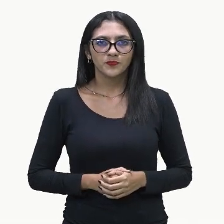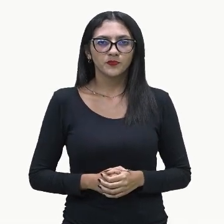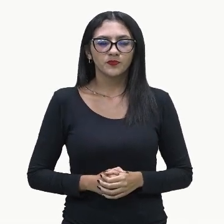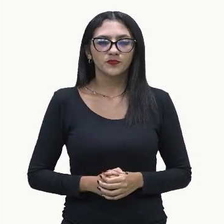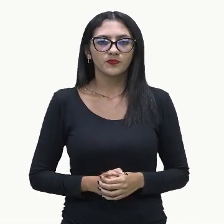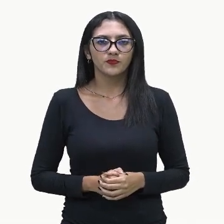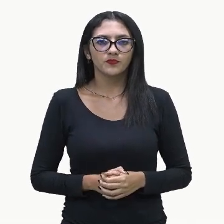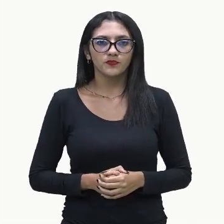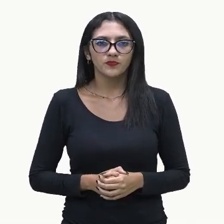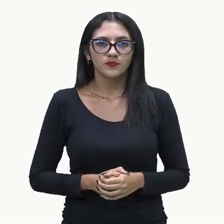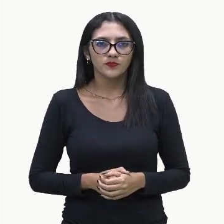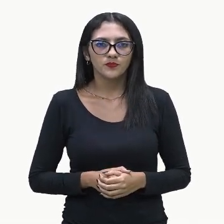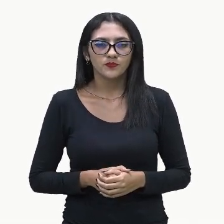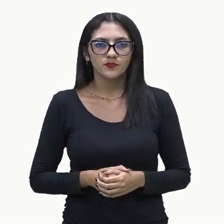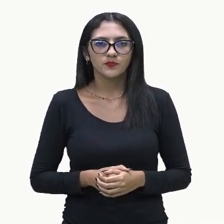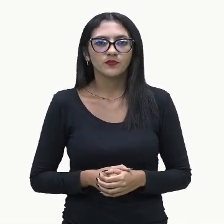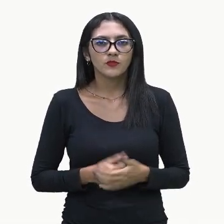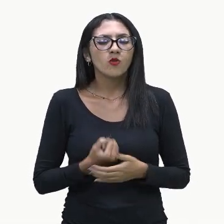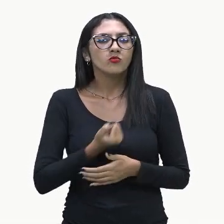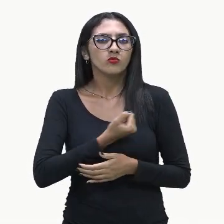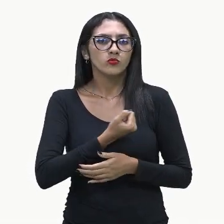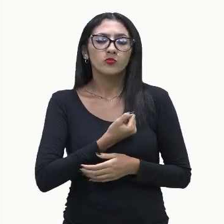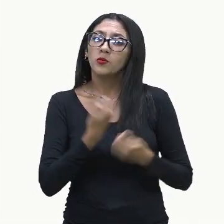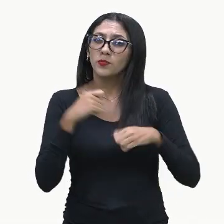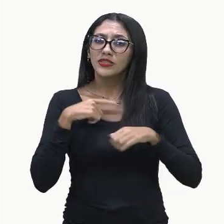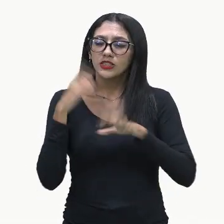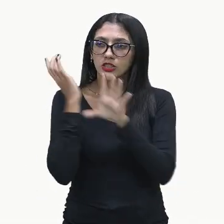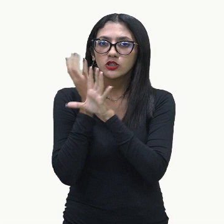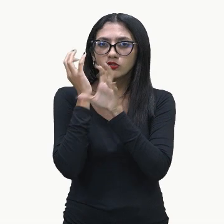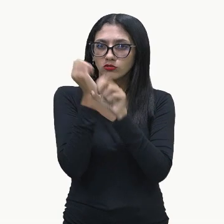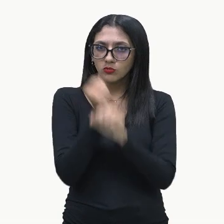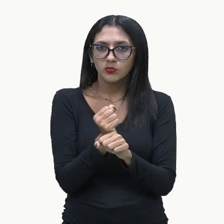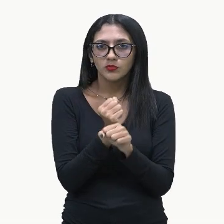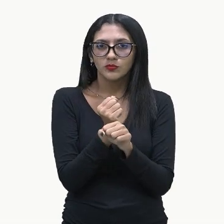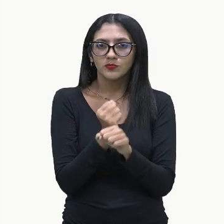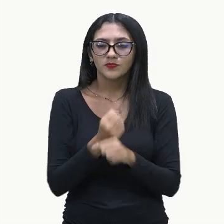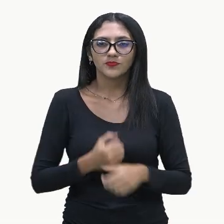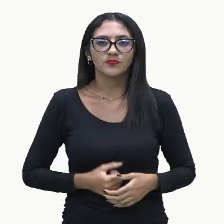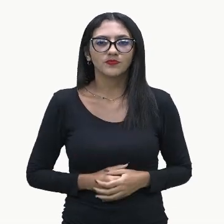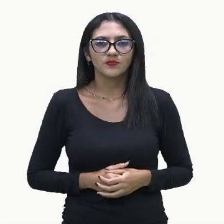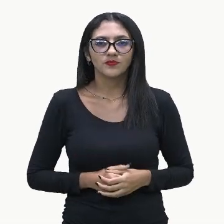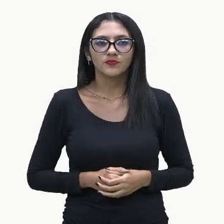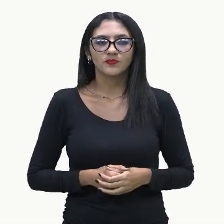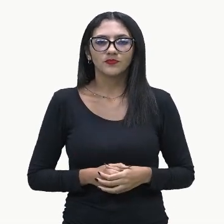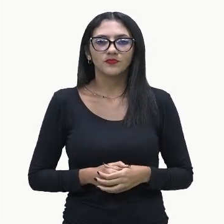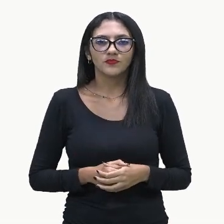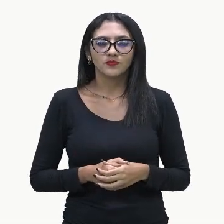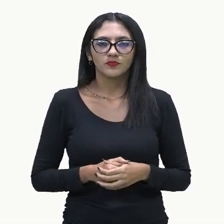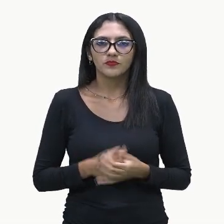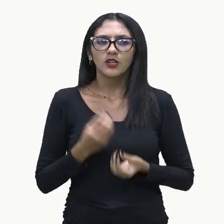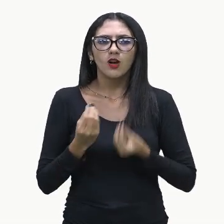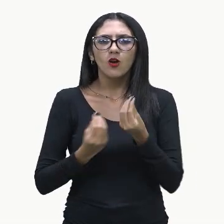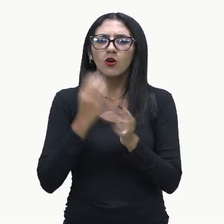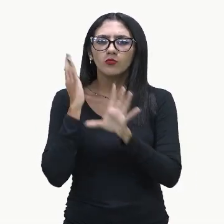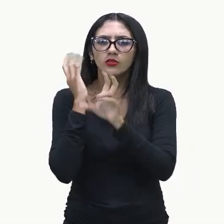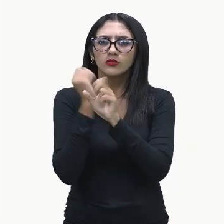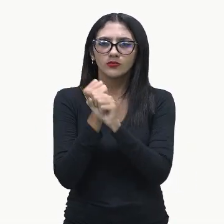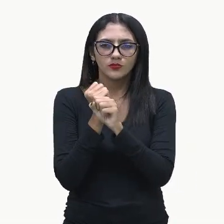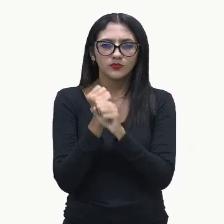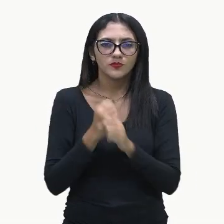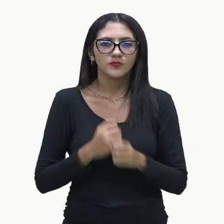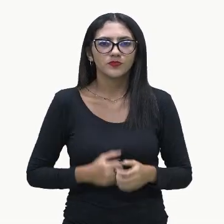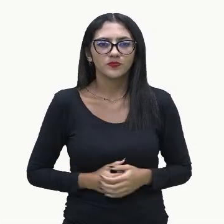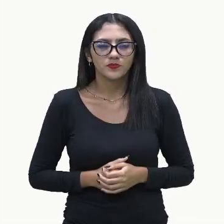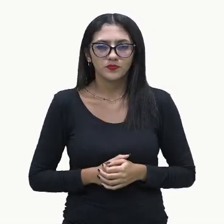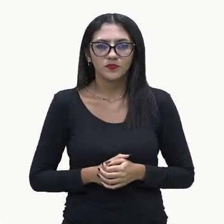Então, os que são números a gente tem que resolver. Ok? Então, como é que a gente resolve? O A ao